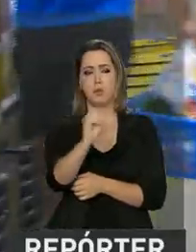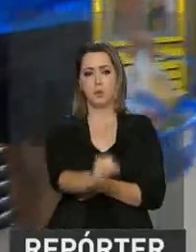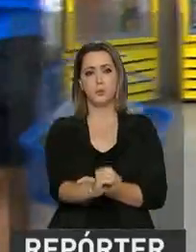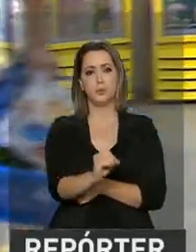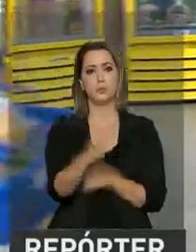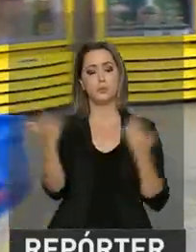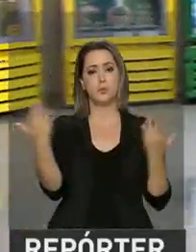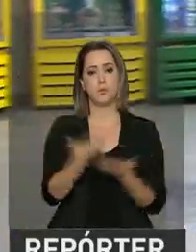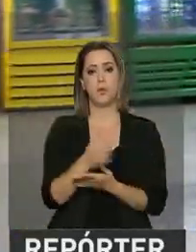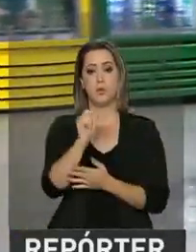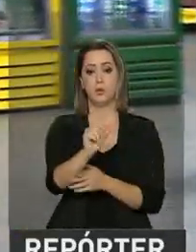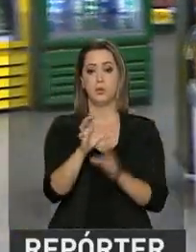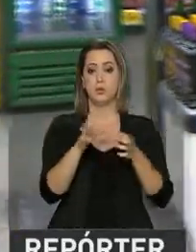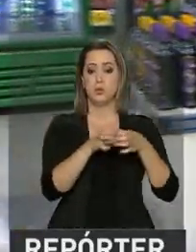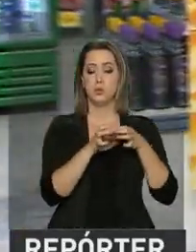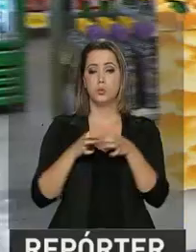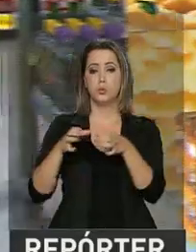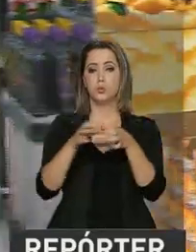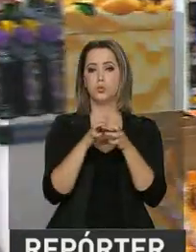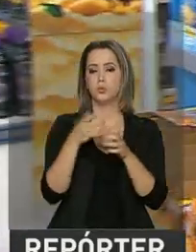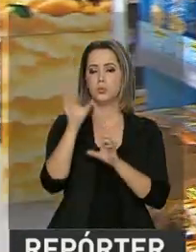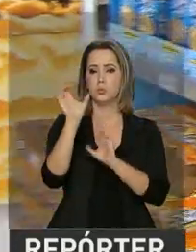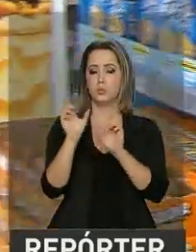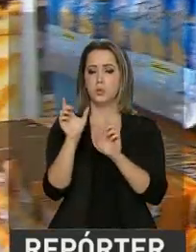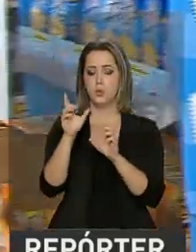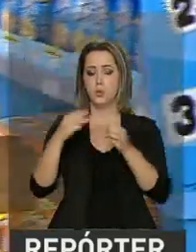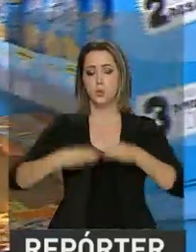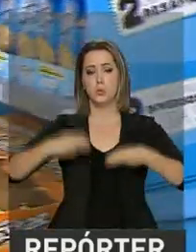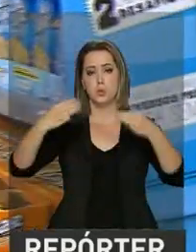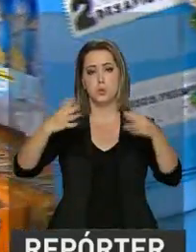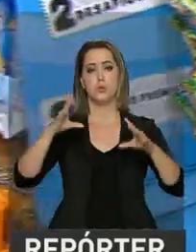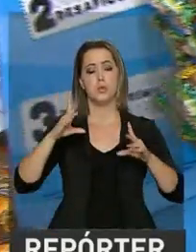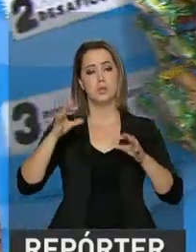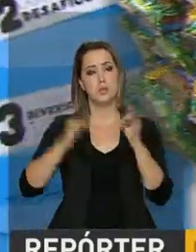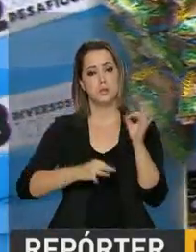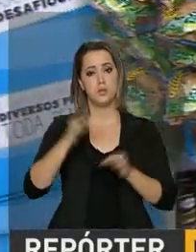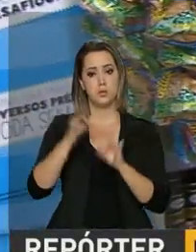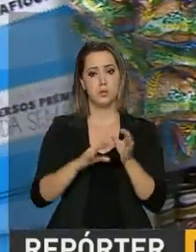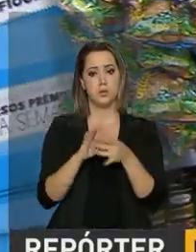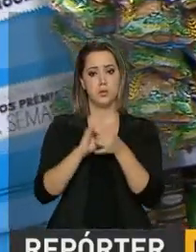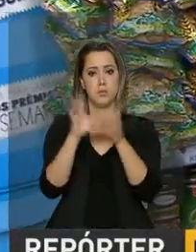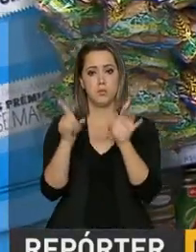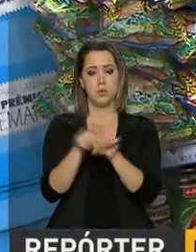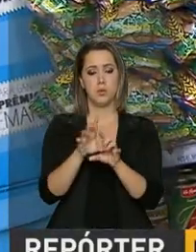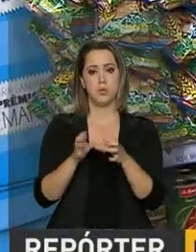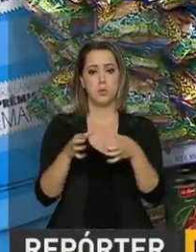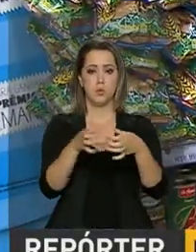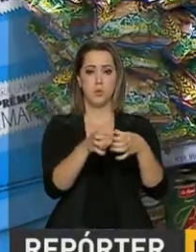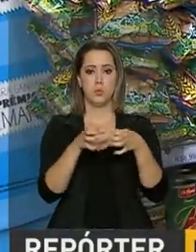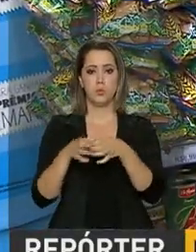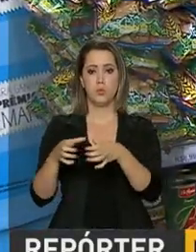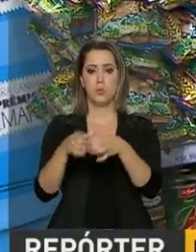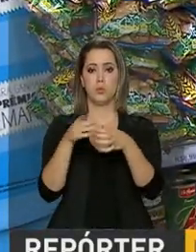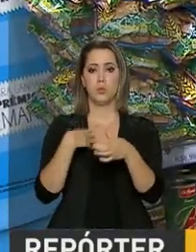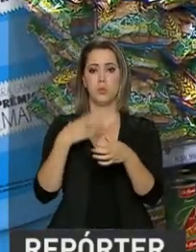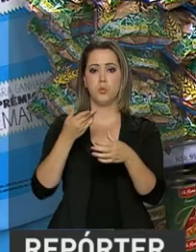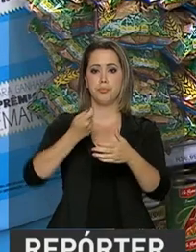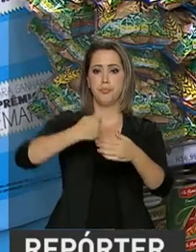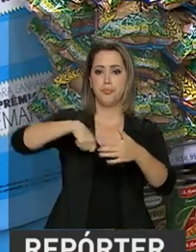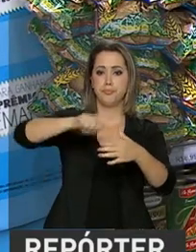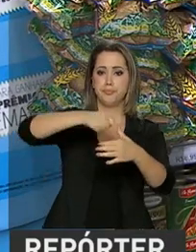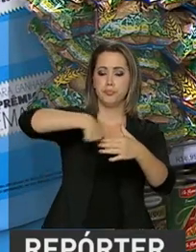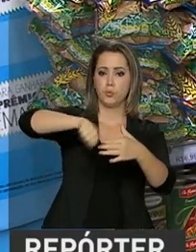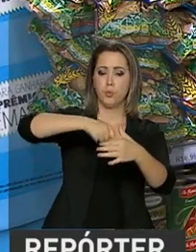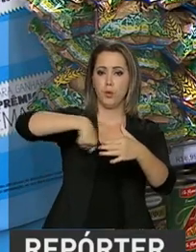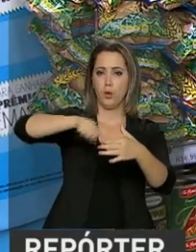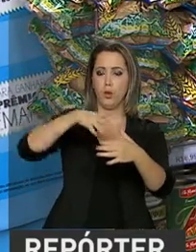a Secretaria Nacional do Consumidor do Ministério da Justiça autorizou o recall de alguns lotes de uma marca famosa de molhos de tomate.